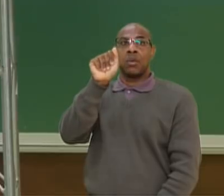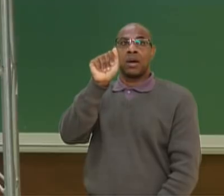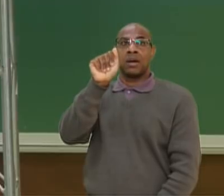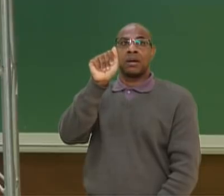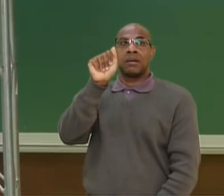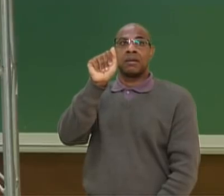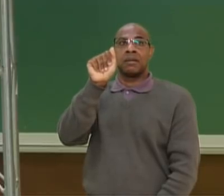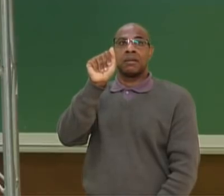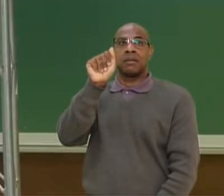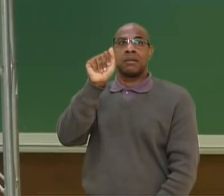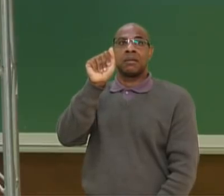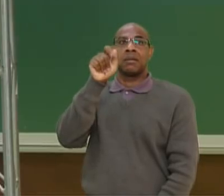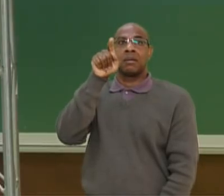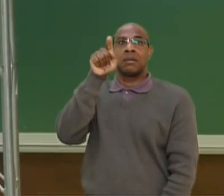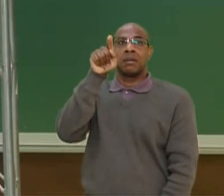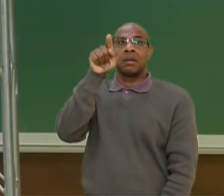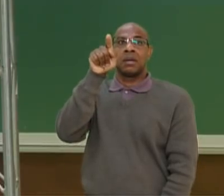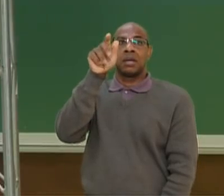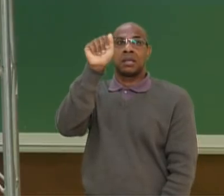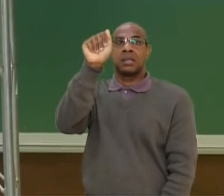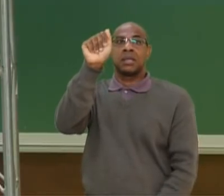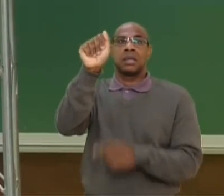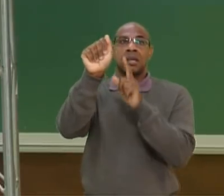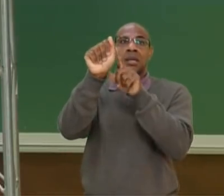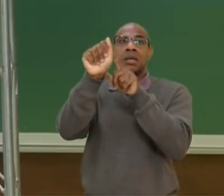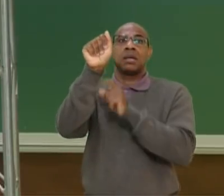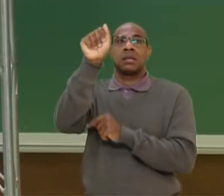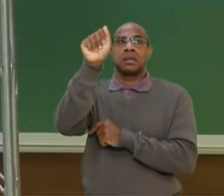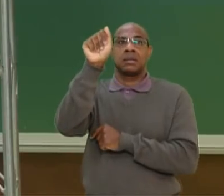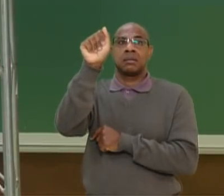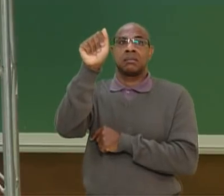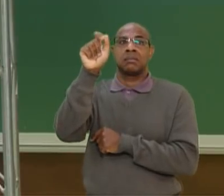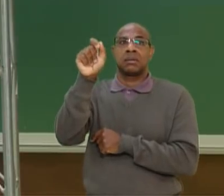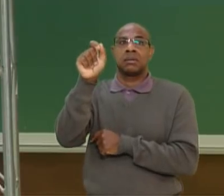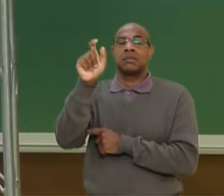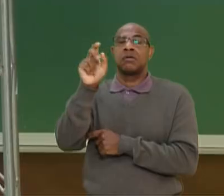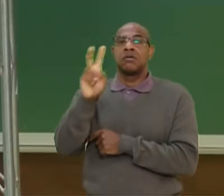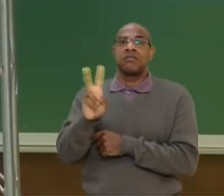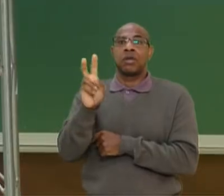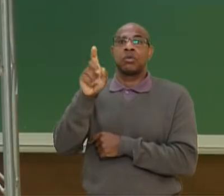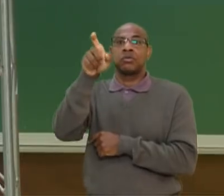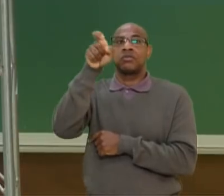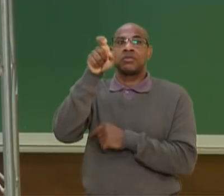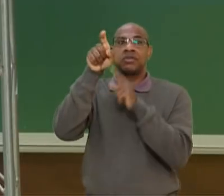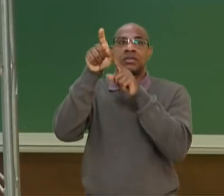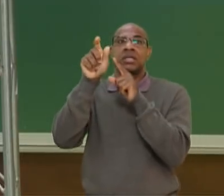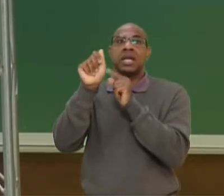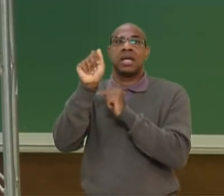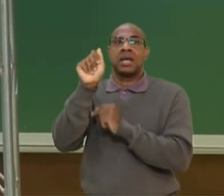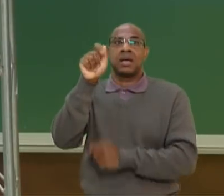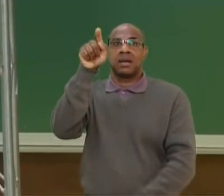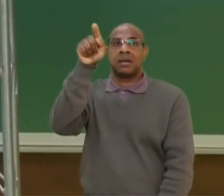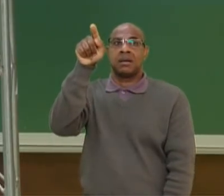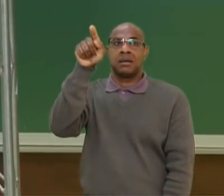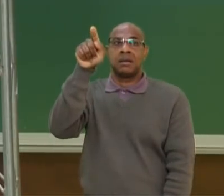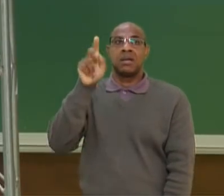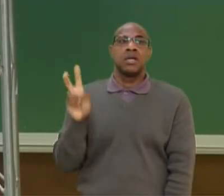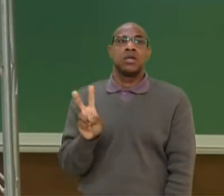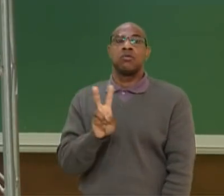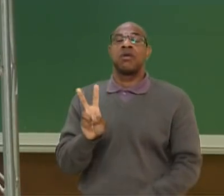A, aqui, o valor de X aqui do real é A, e o valor de